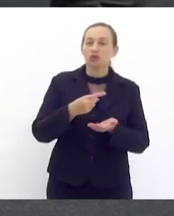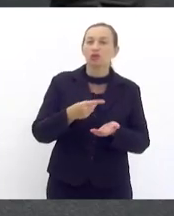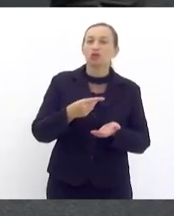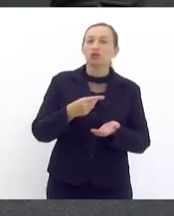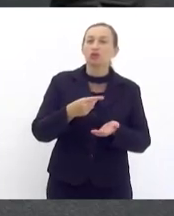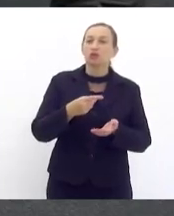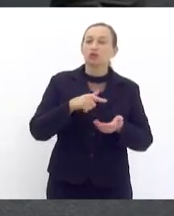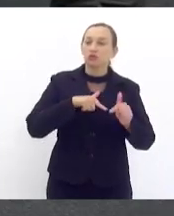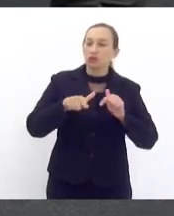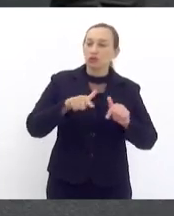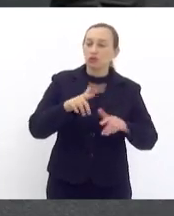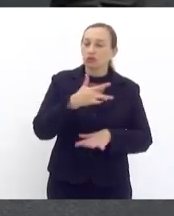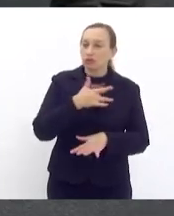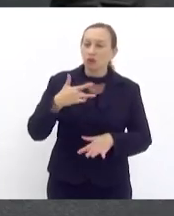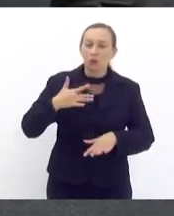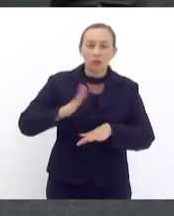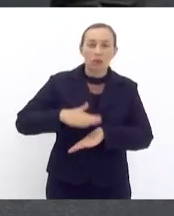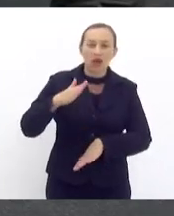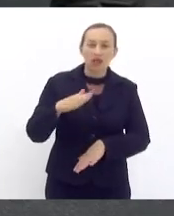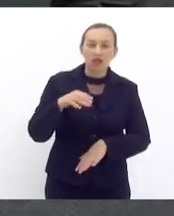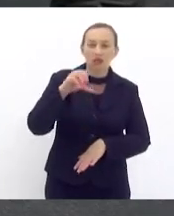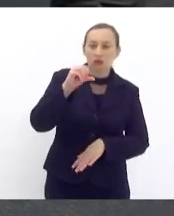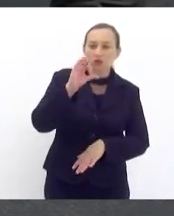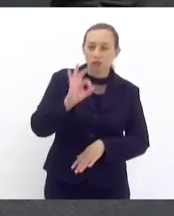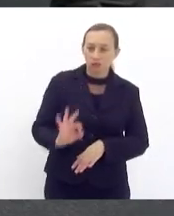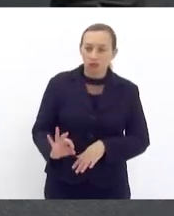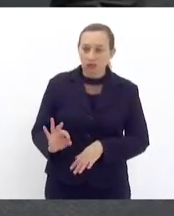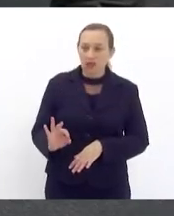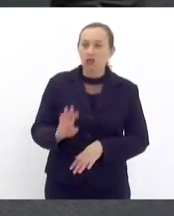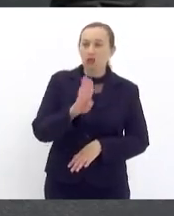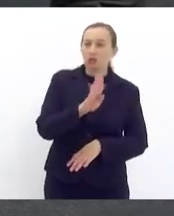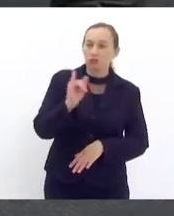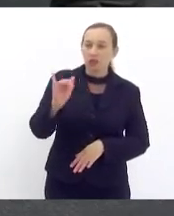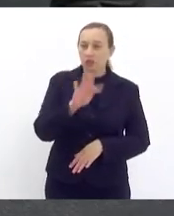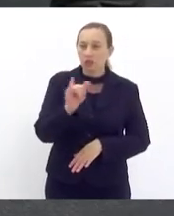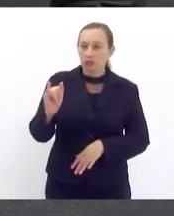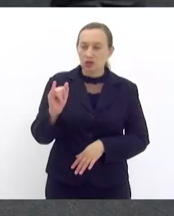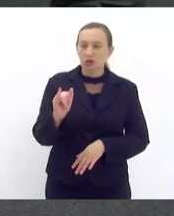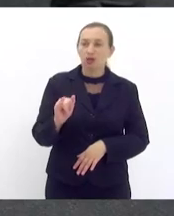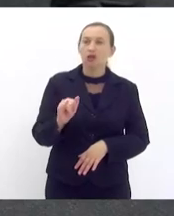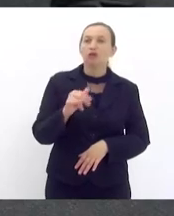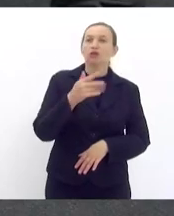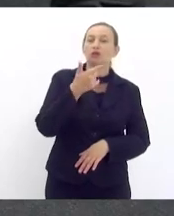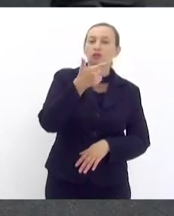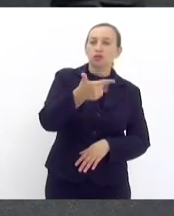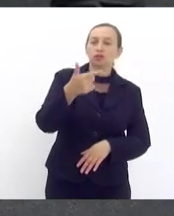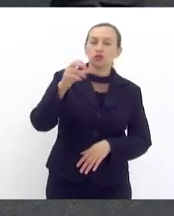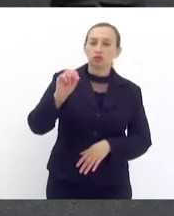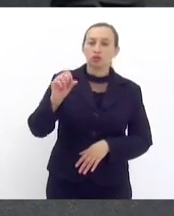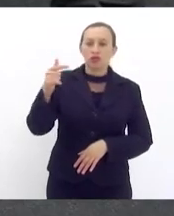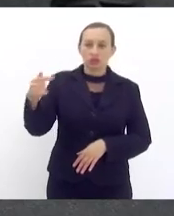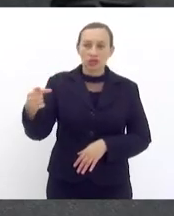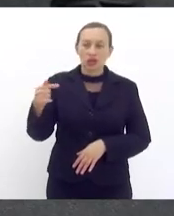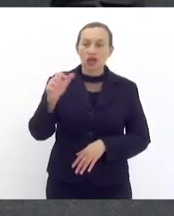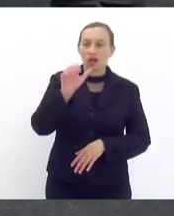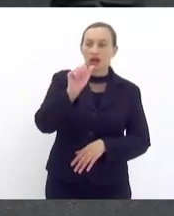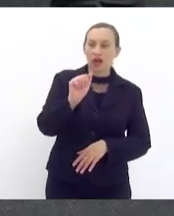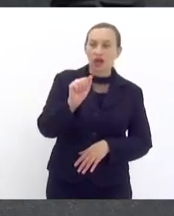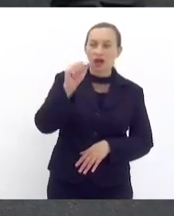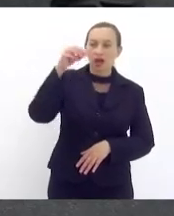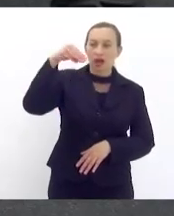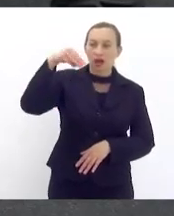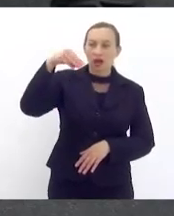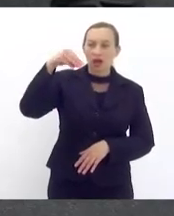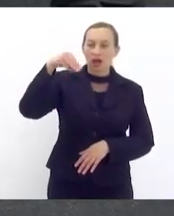Isso corresponde a mais de 9% do PIB em 2017 a Anvisa